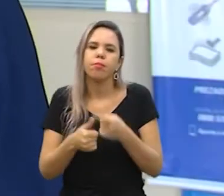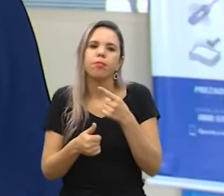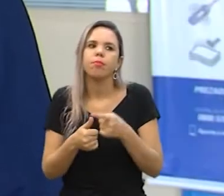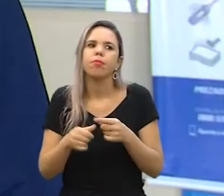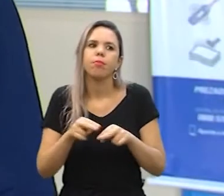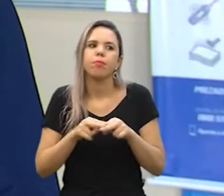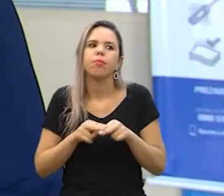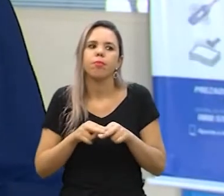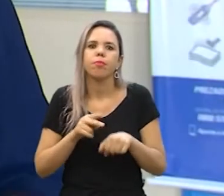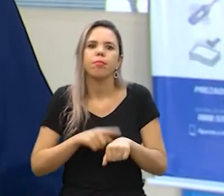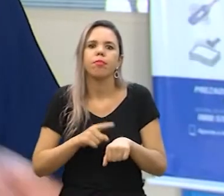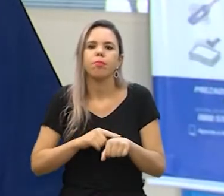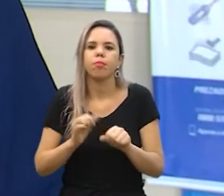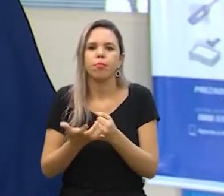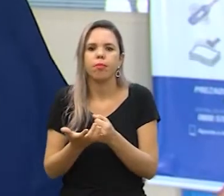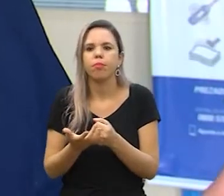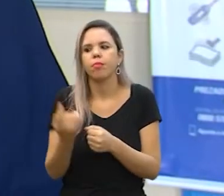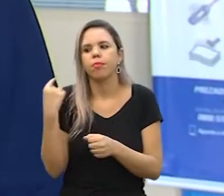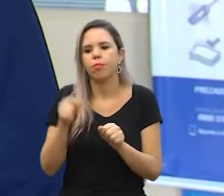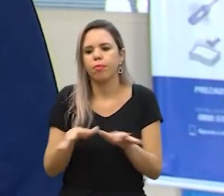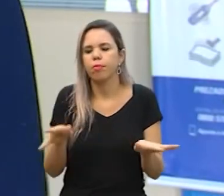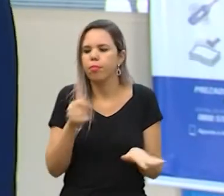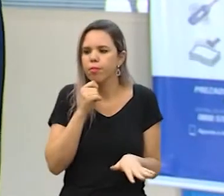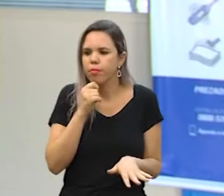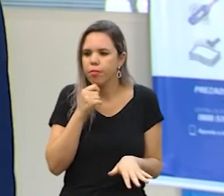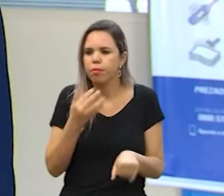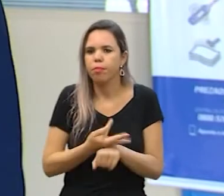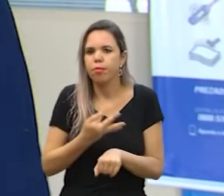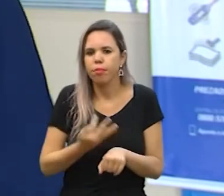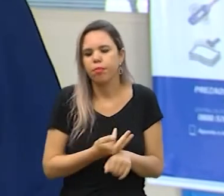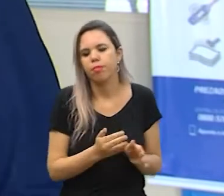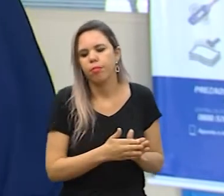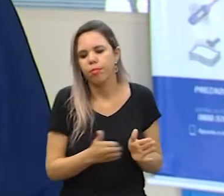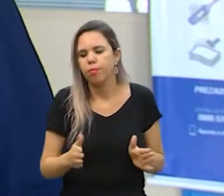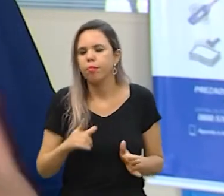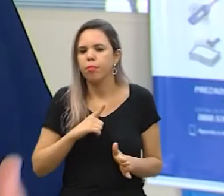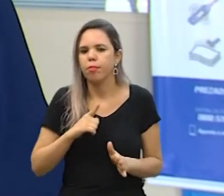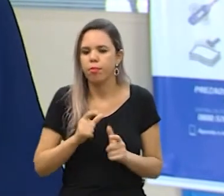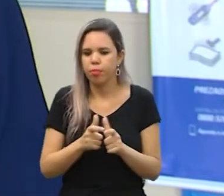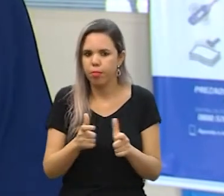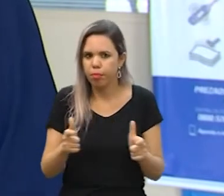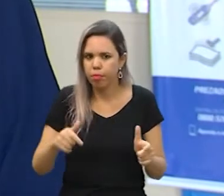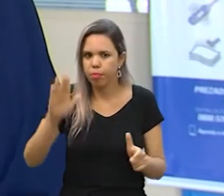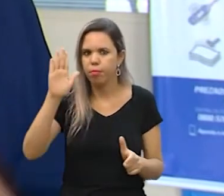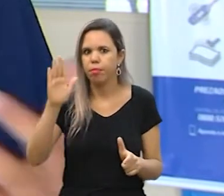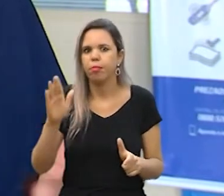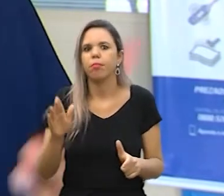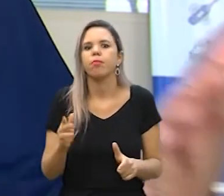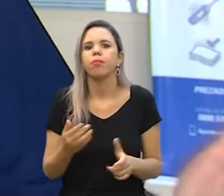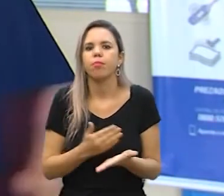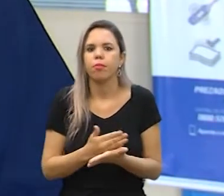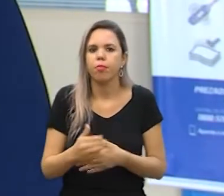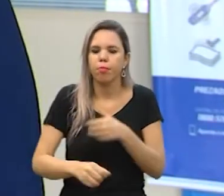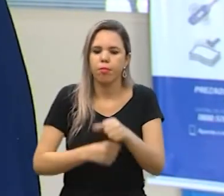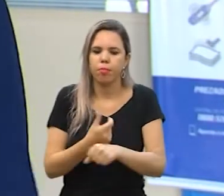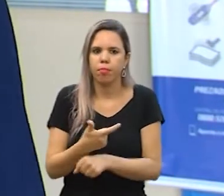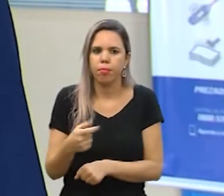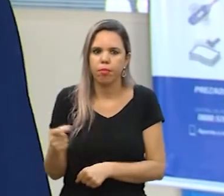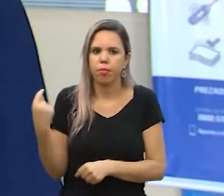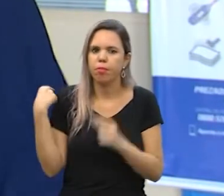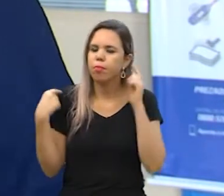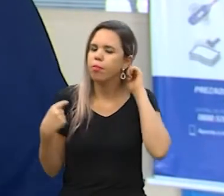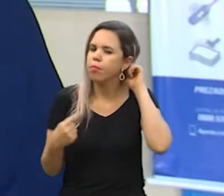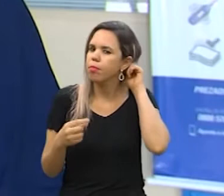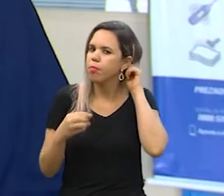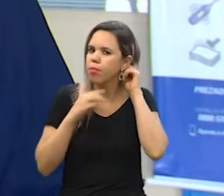Primeiro ponto é justamente o momento da pandemia que ainda estamos passando, mas nós tivemos aí um crescimento ainda mais expressivo lá no começo de